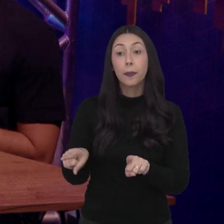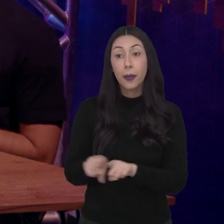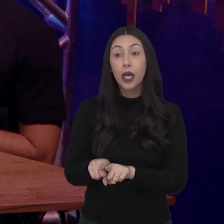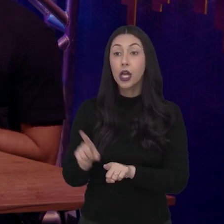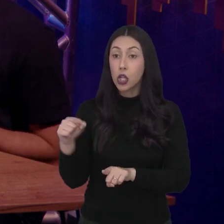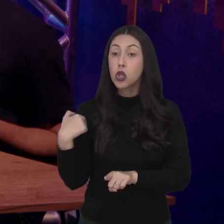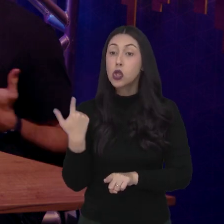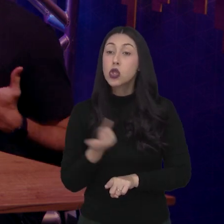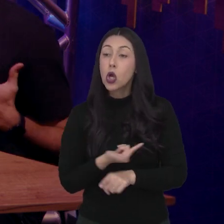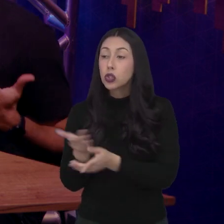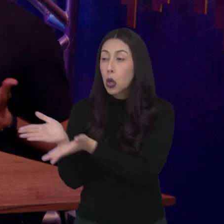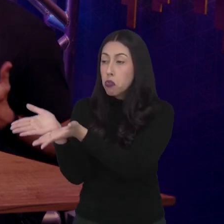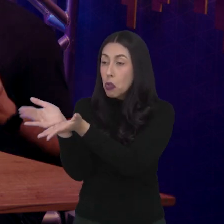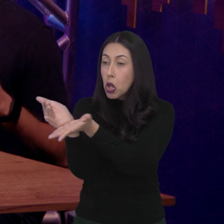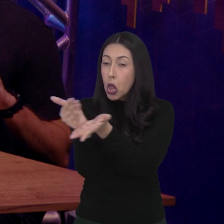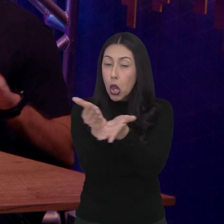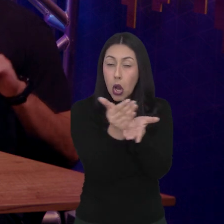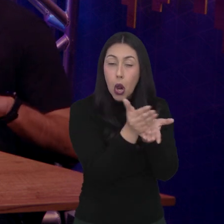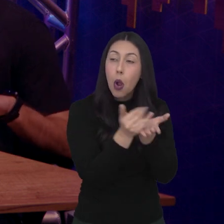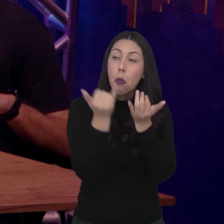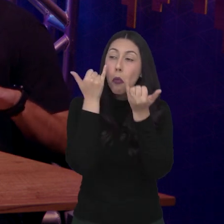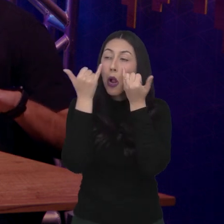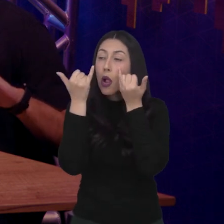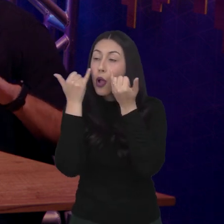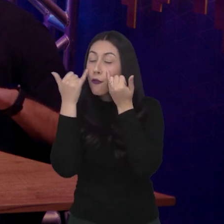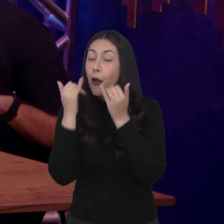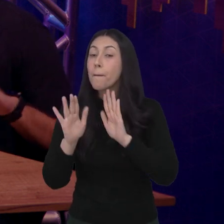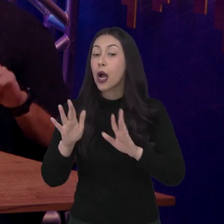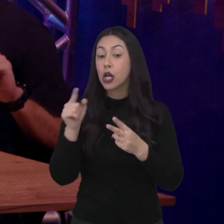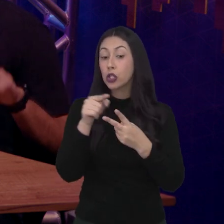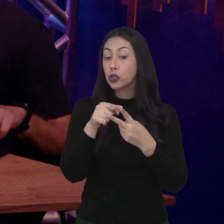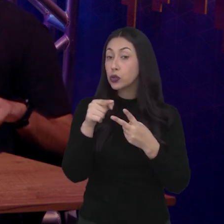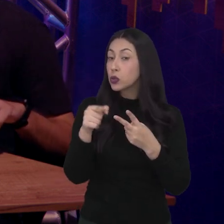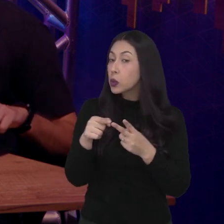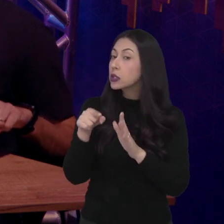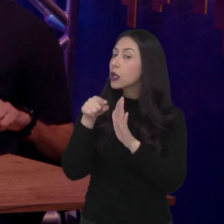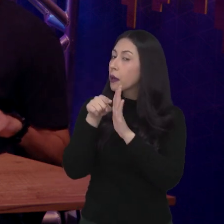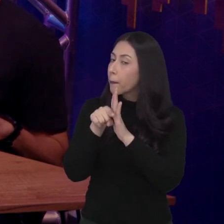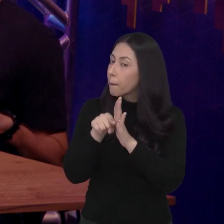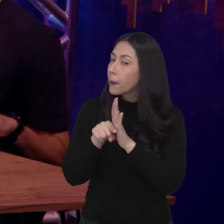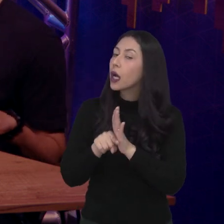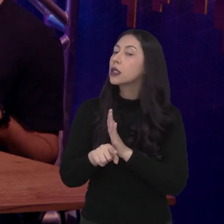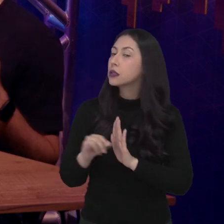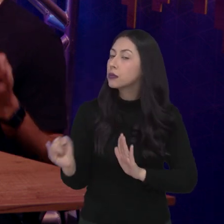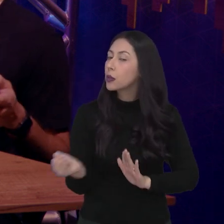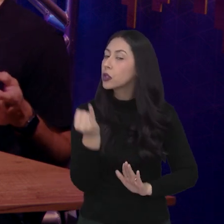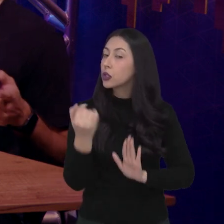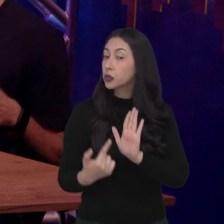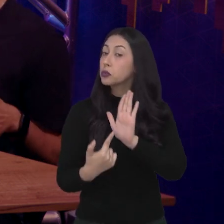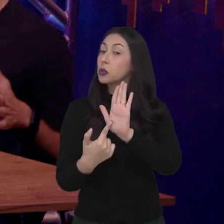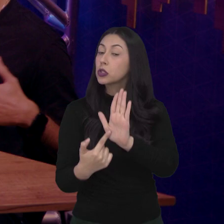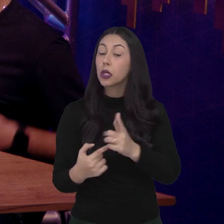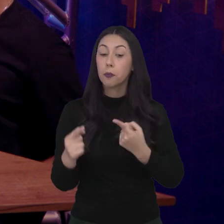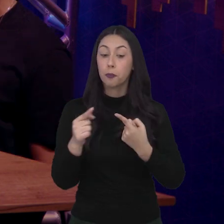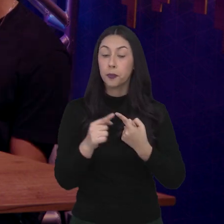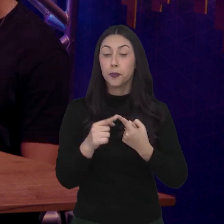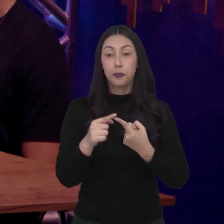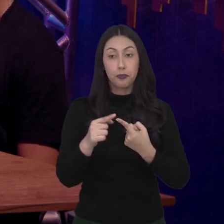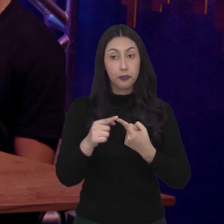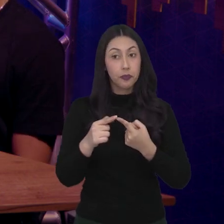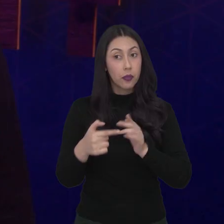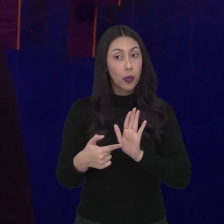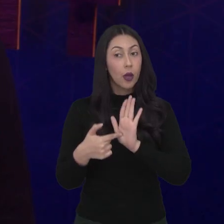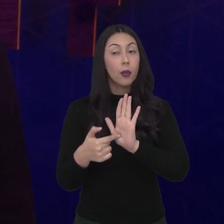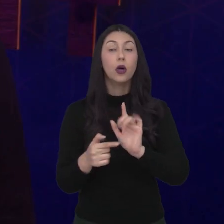pegou para o programa de hoje vários dados, e tem duas pesquisas que eu acho que são muito importantes de a gente comentar. Vou comentar a primeira delas